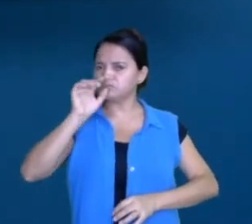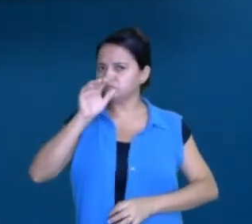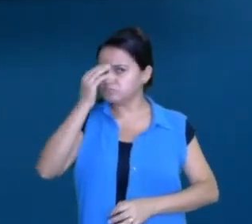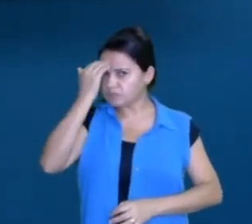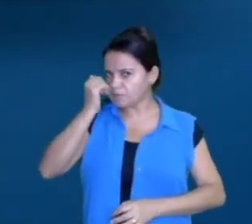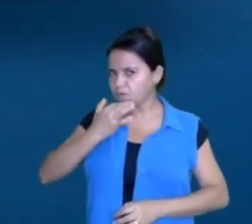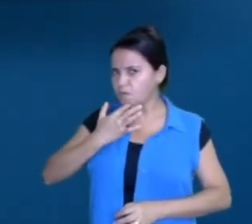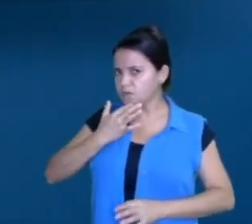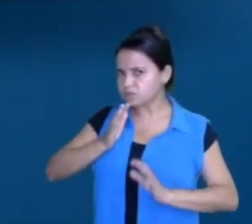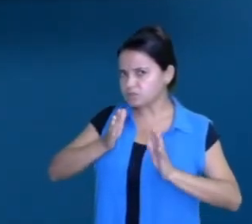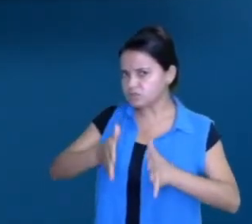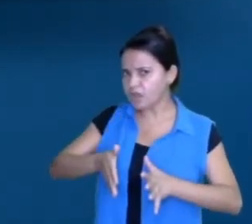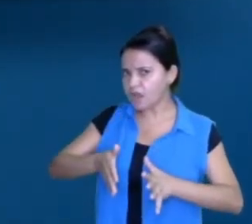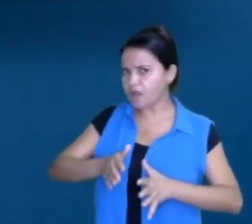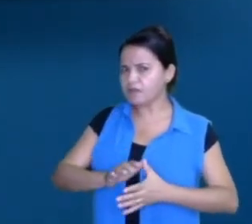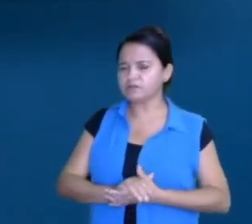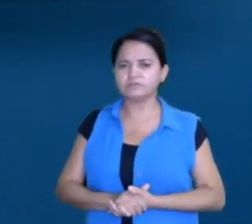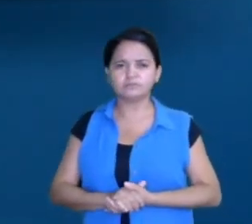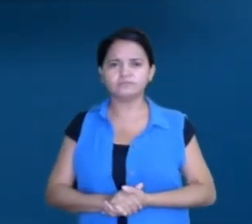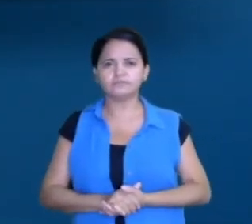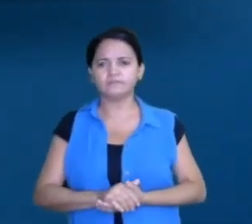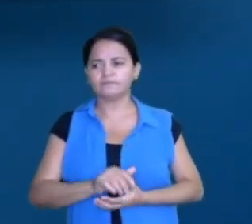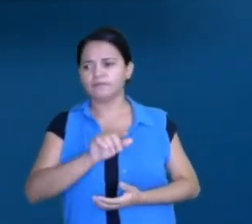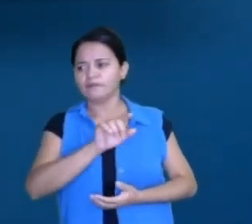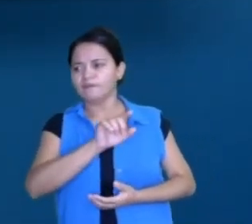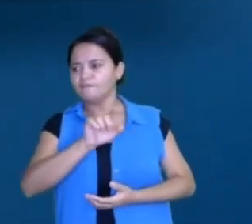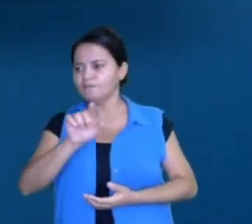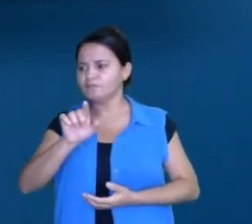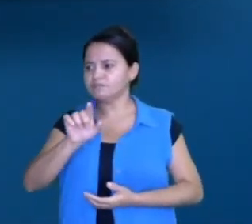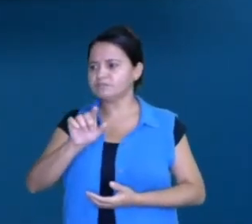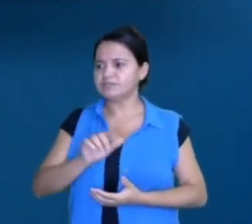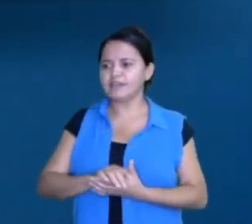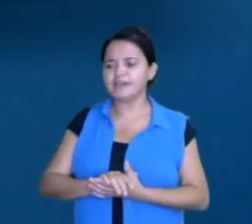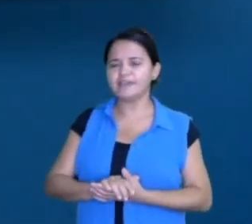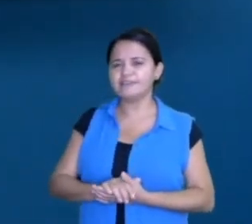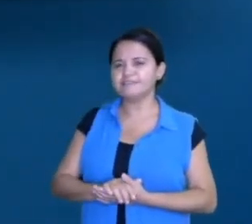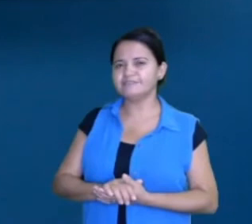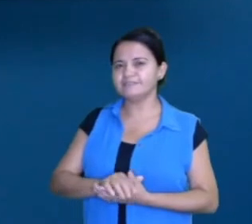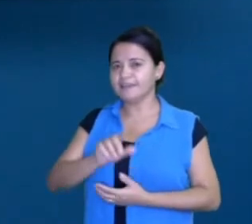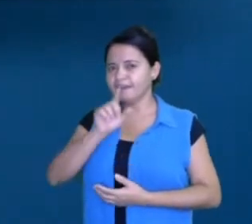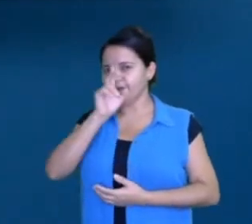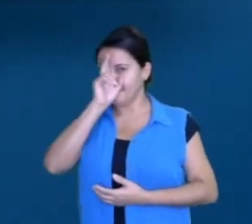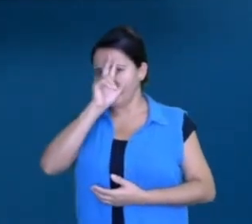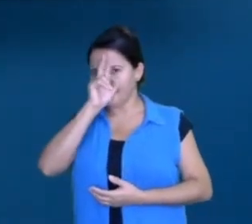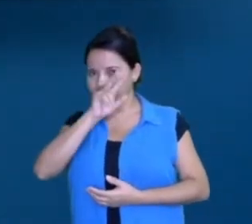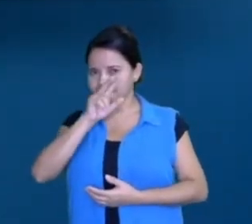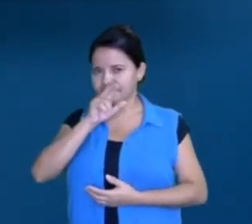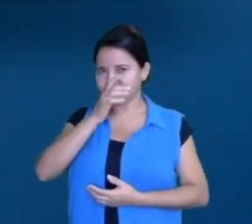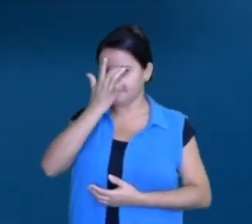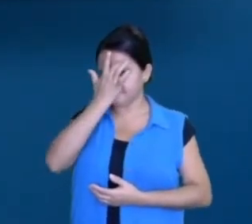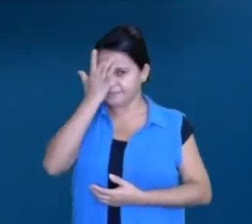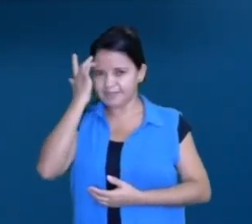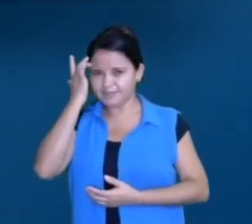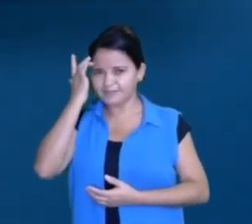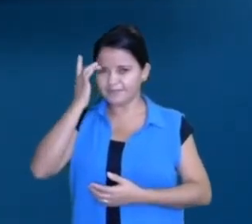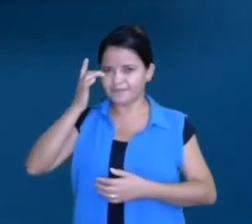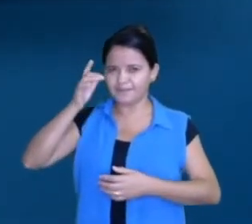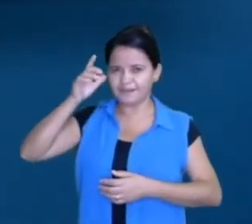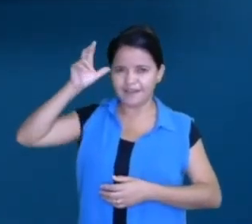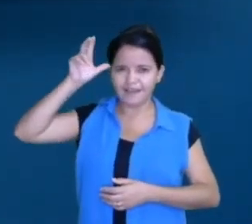para a mãe, a expressão faroeste, né, onde os mocinhos, ali no cavalo, né, iriam acertar